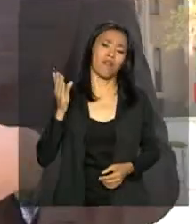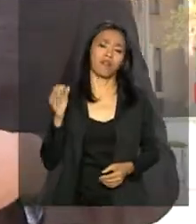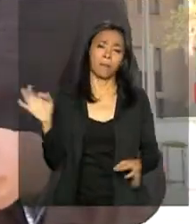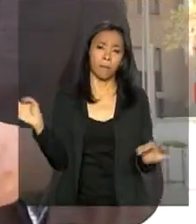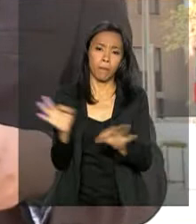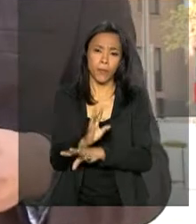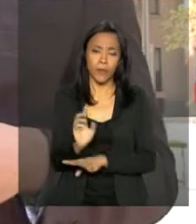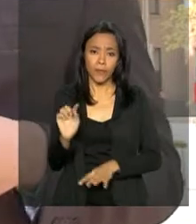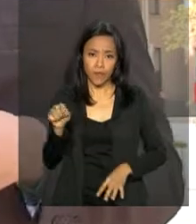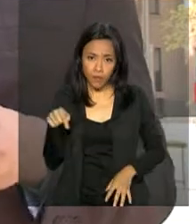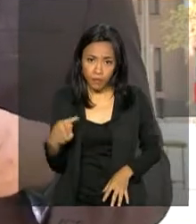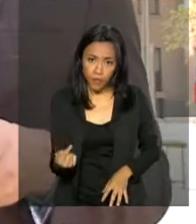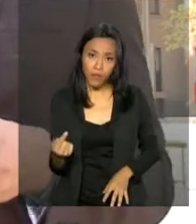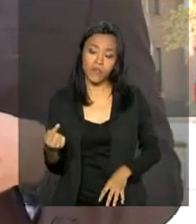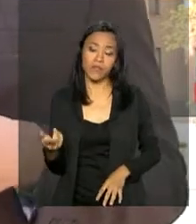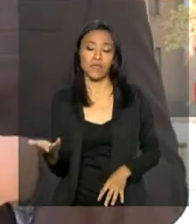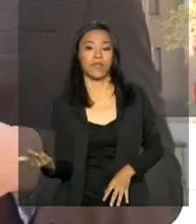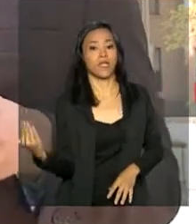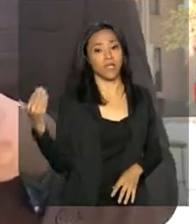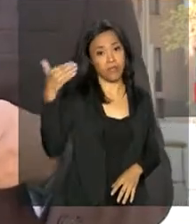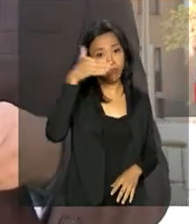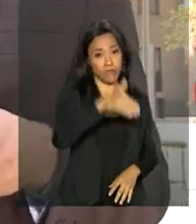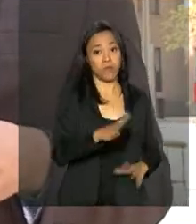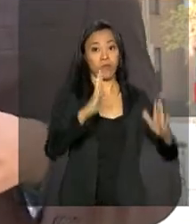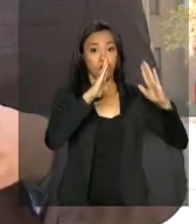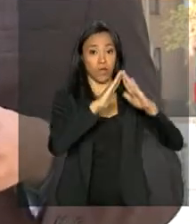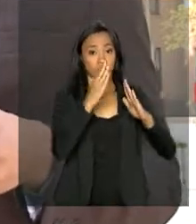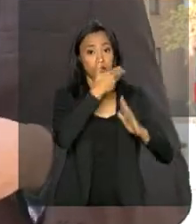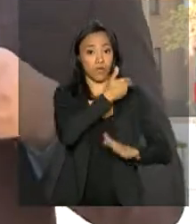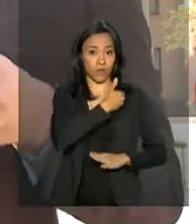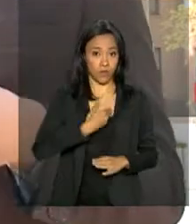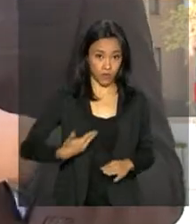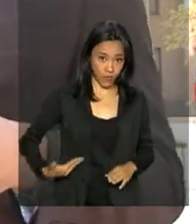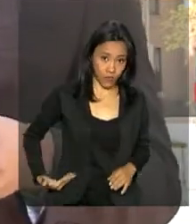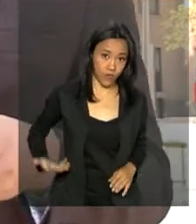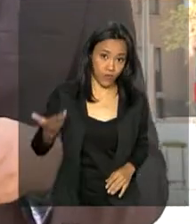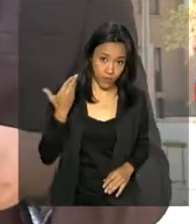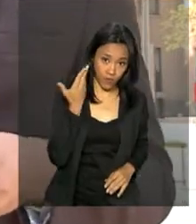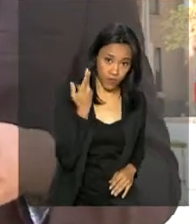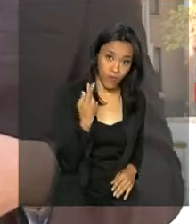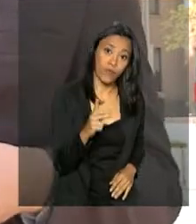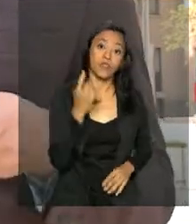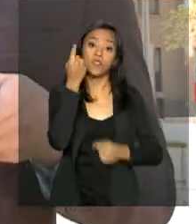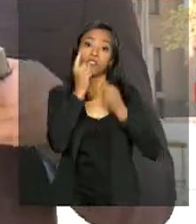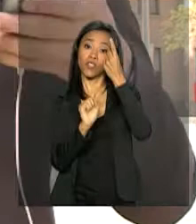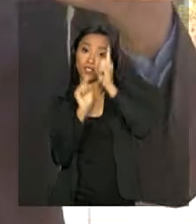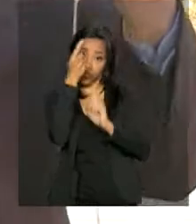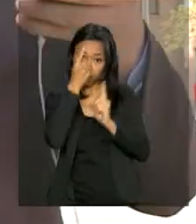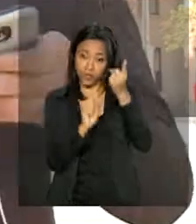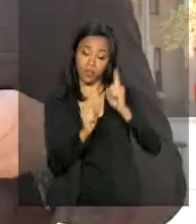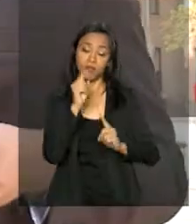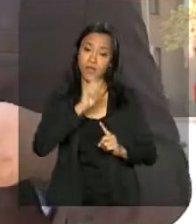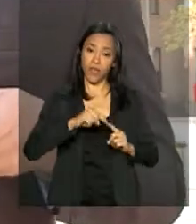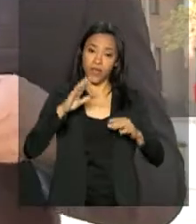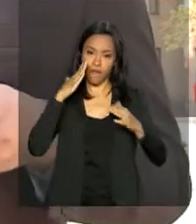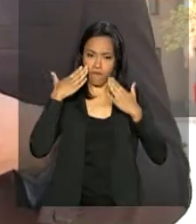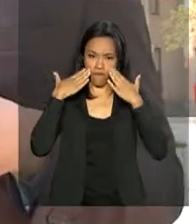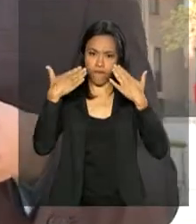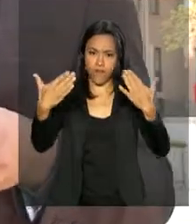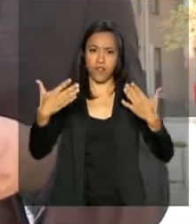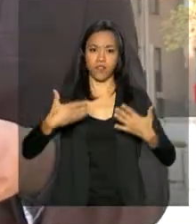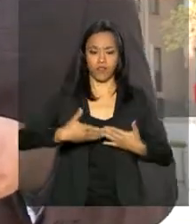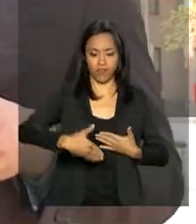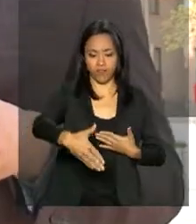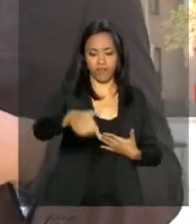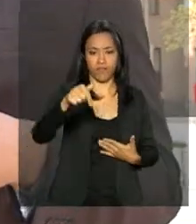depois ele segue o palácio la moneda que é a sede do governo chileno e fica aqui em frente ele vai ser